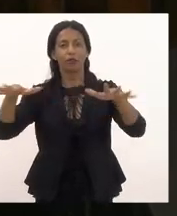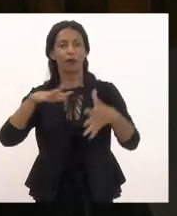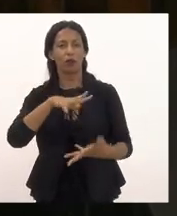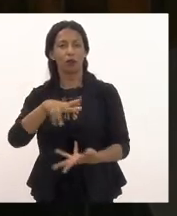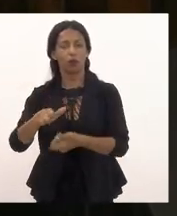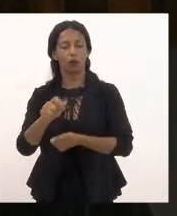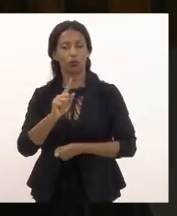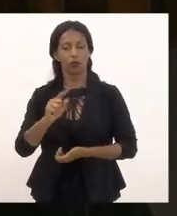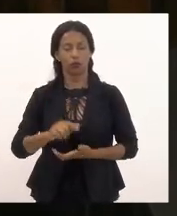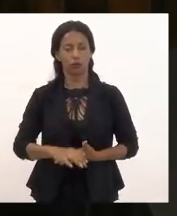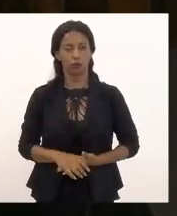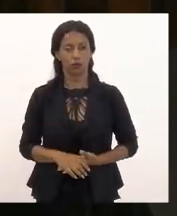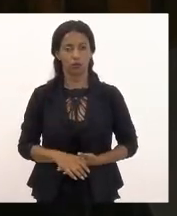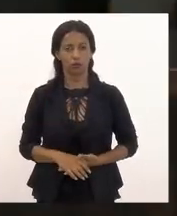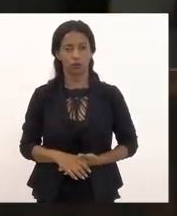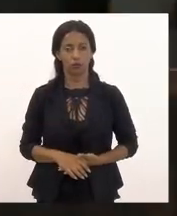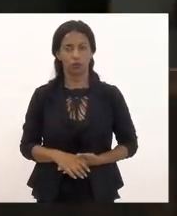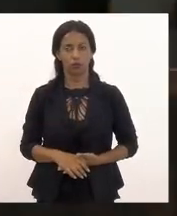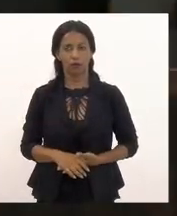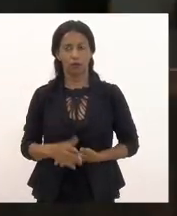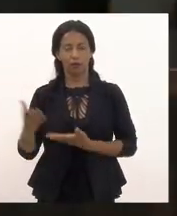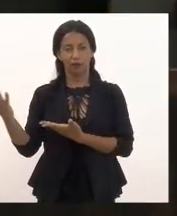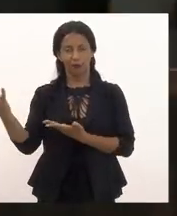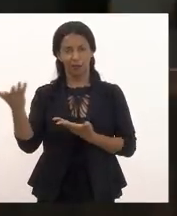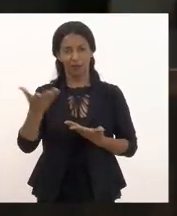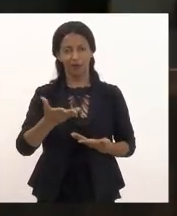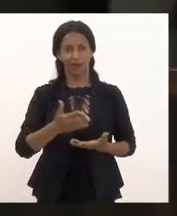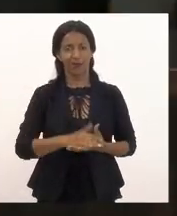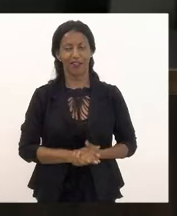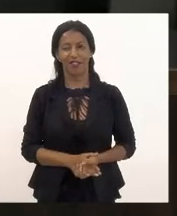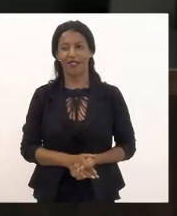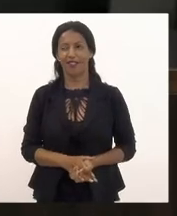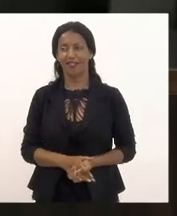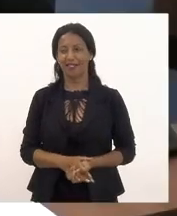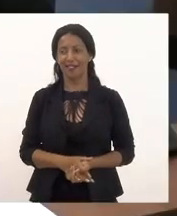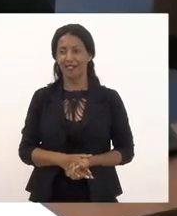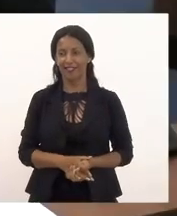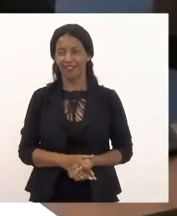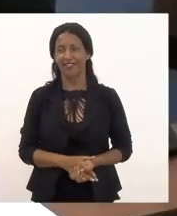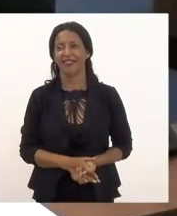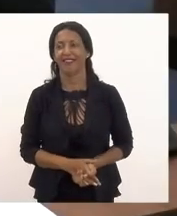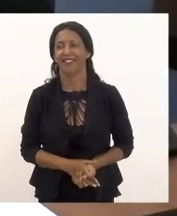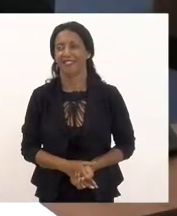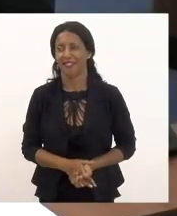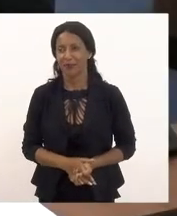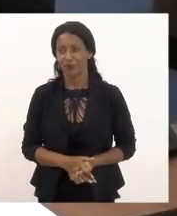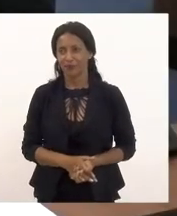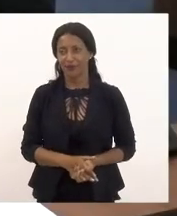Obrigado. Próximo orador inscrito é o deputado Rodrigo Amorim.